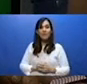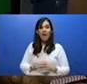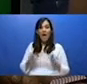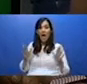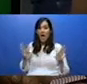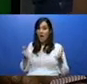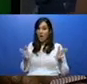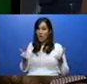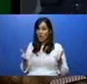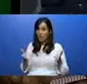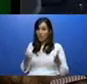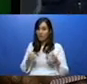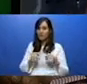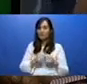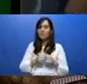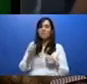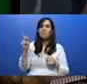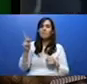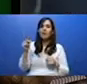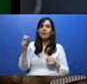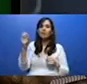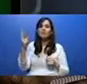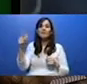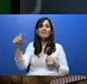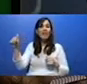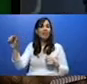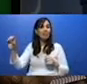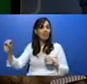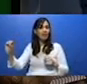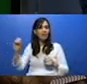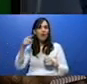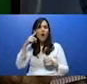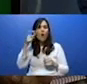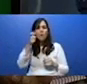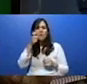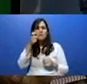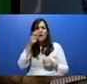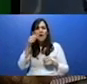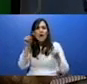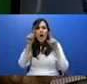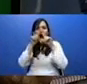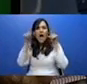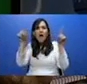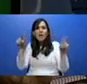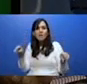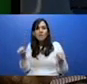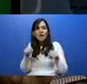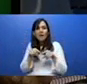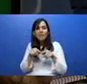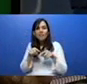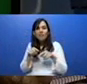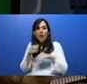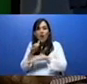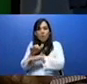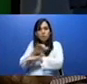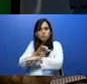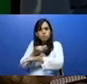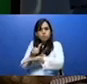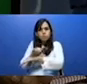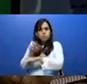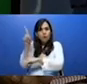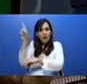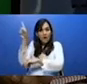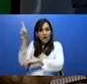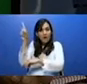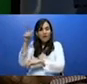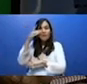Agora, aqui na página 270, observe a imagem, tá, do cliptodonte, tá? Da